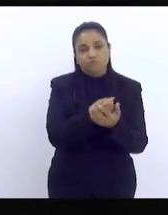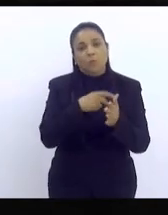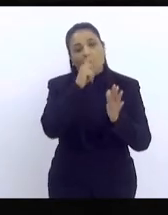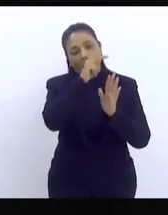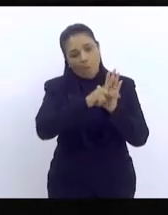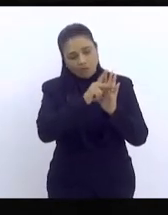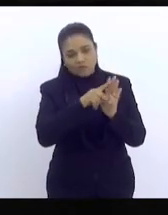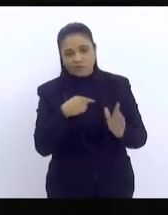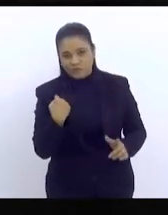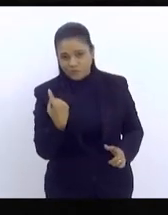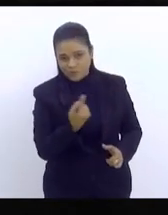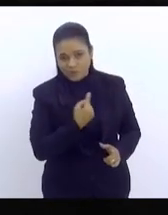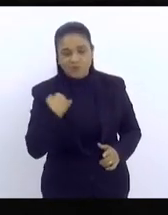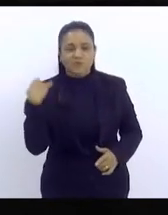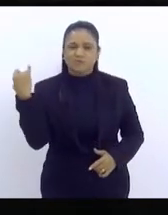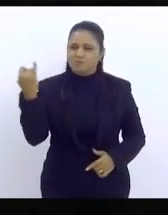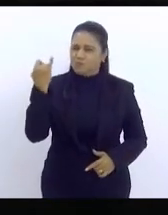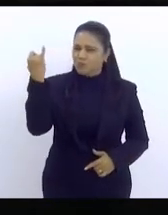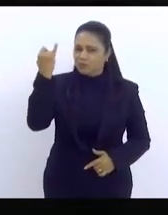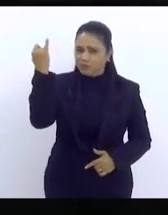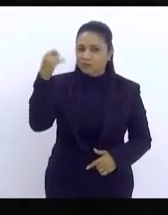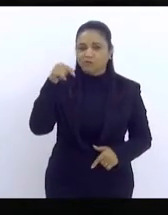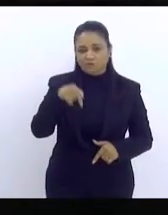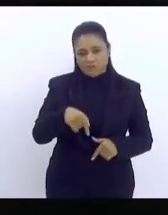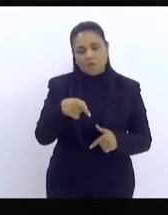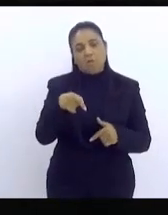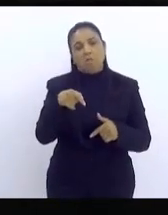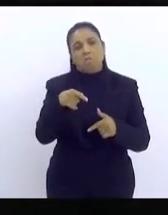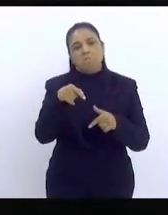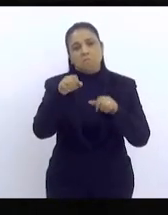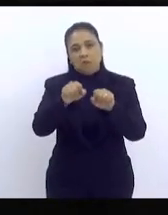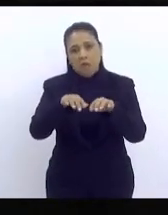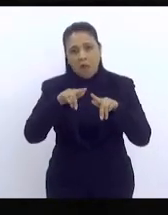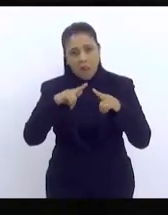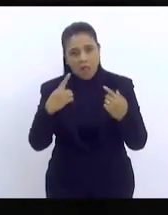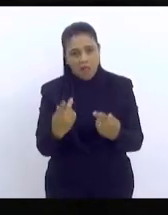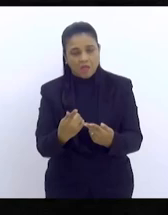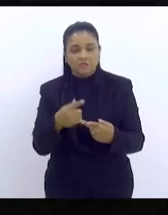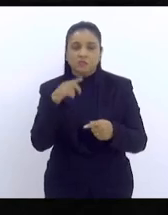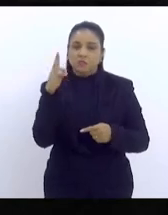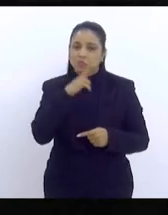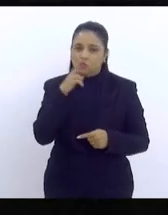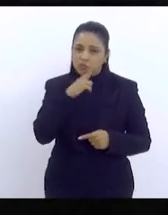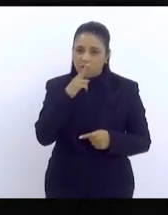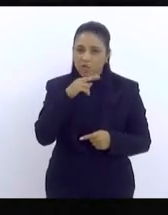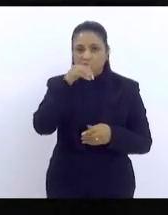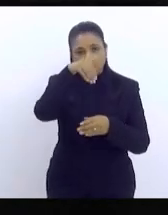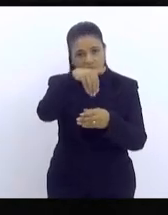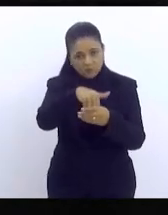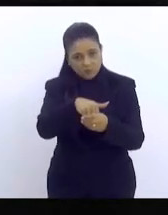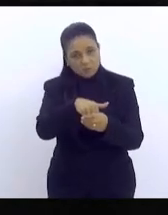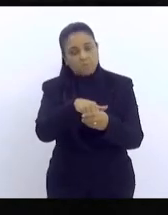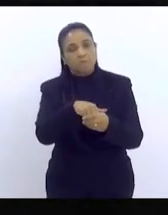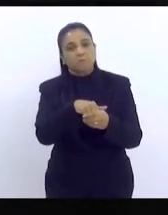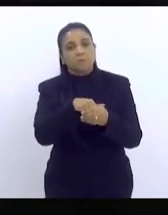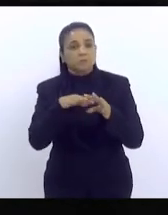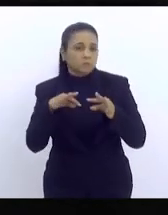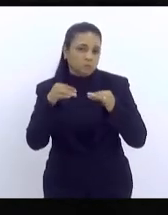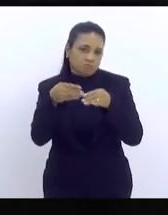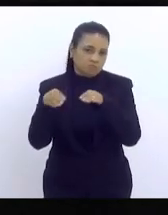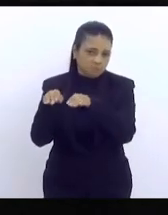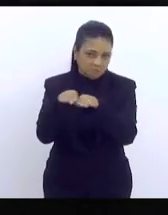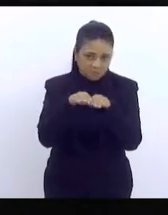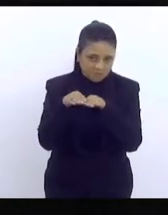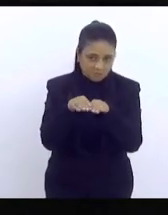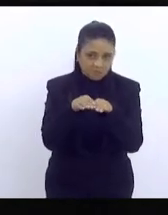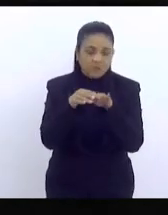né um projeto importante que virá essa casa em regime de urgência fundamental que a gente aprove por unanimidade para